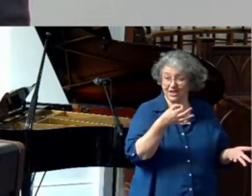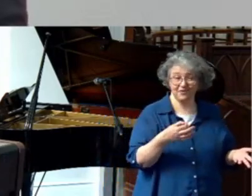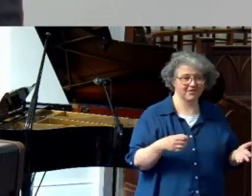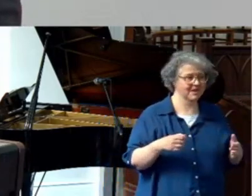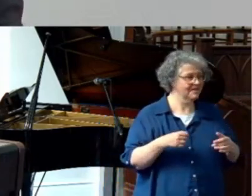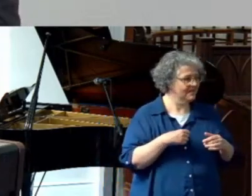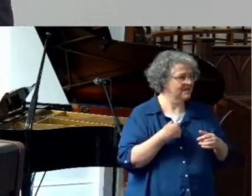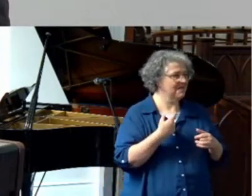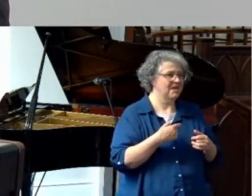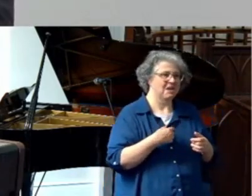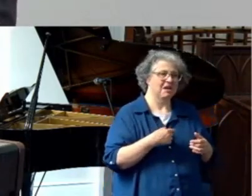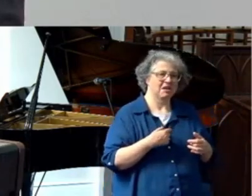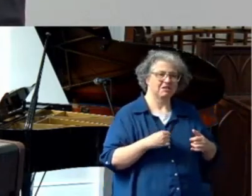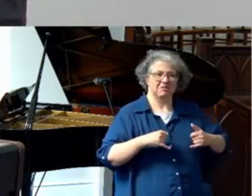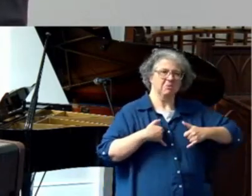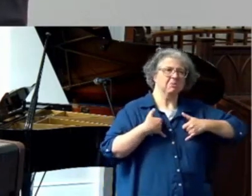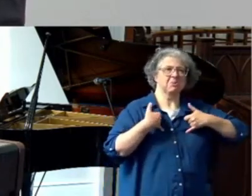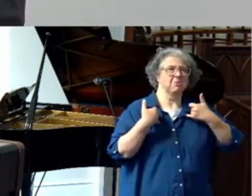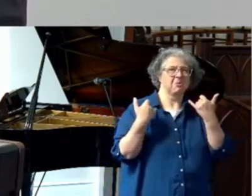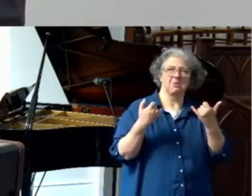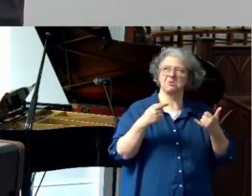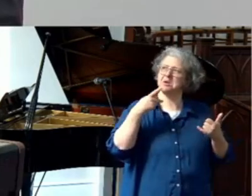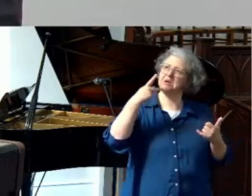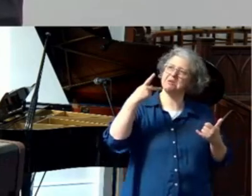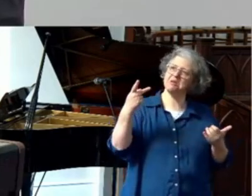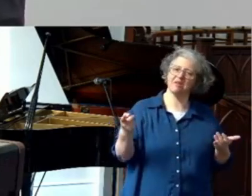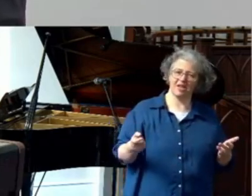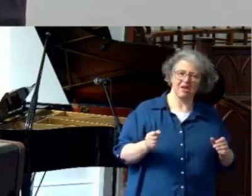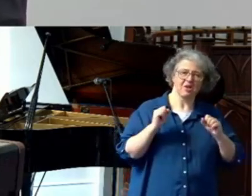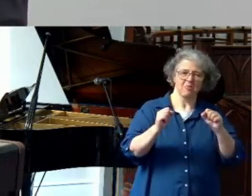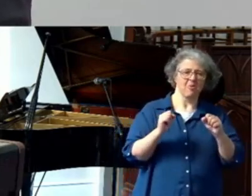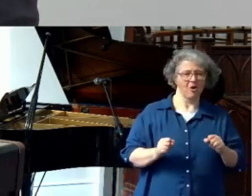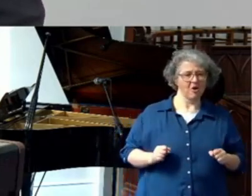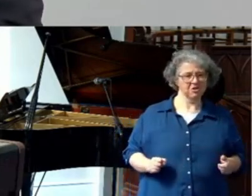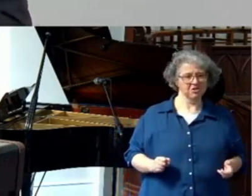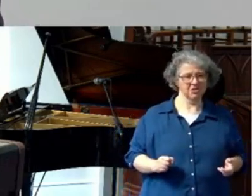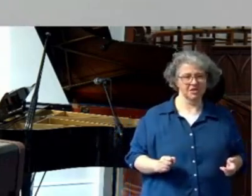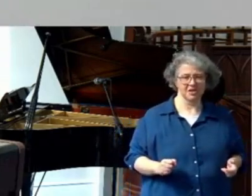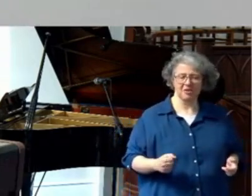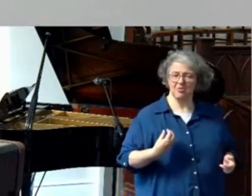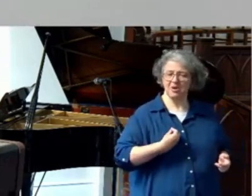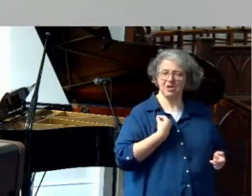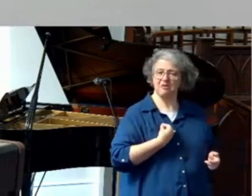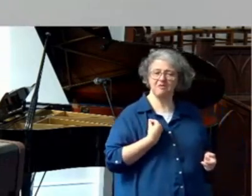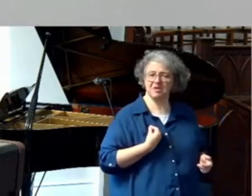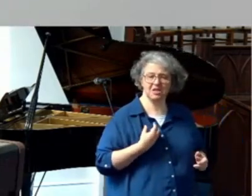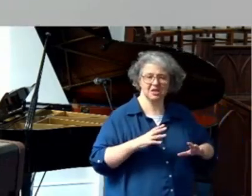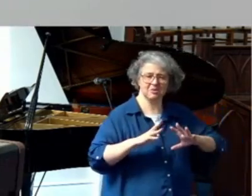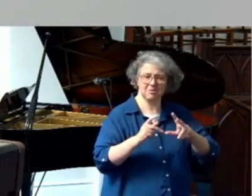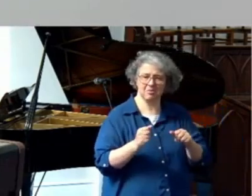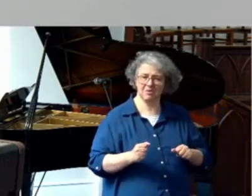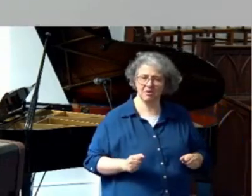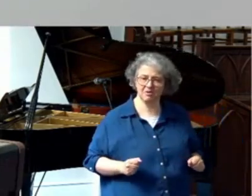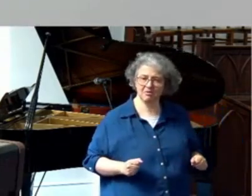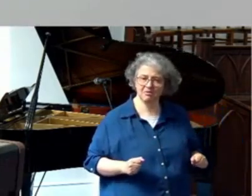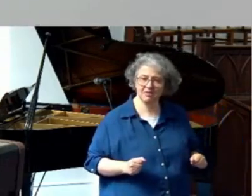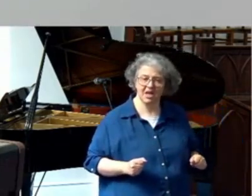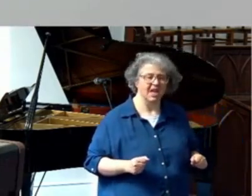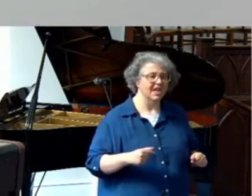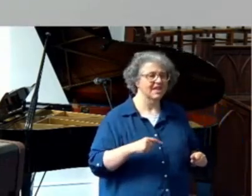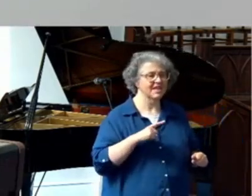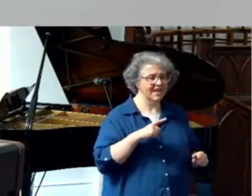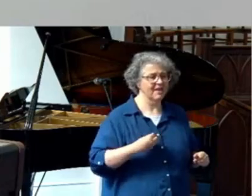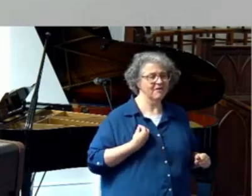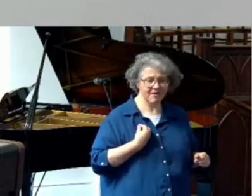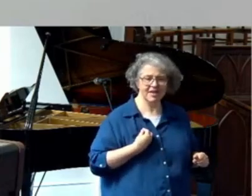a Bíblia tem uma sabedoria que vai além do imaginável. Aqui Tiago está relembrando isso.